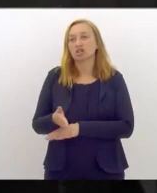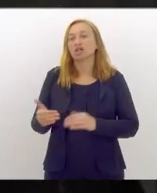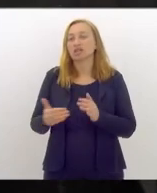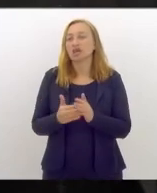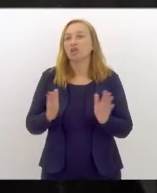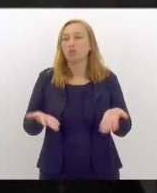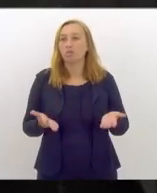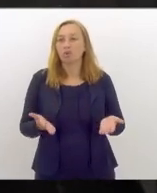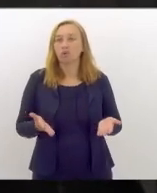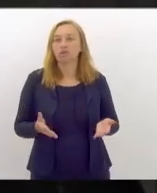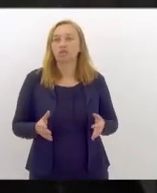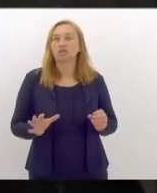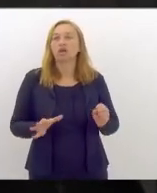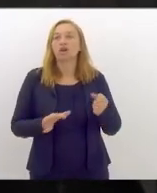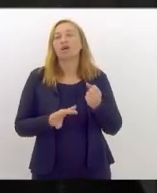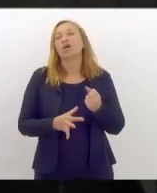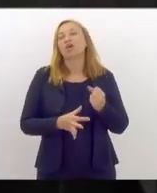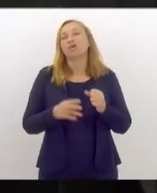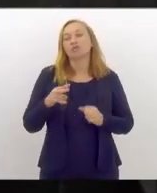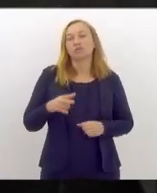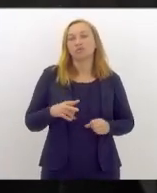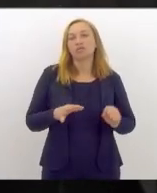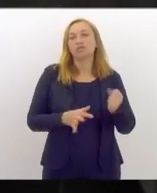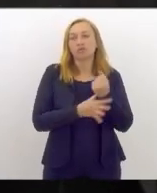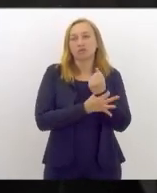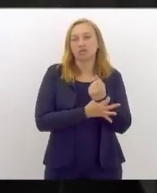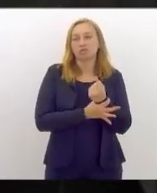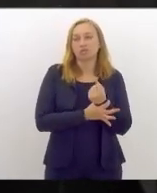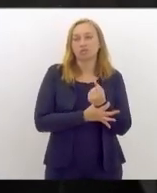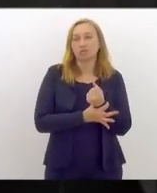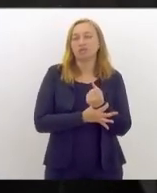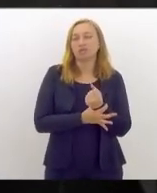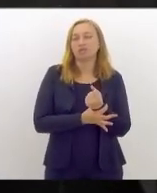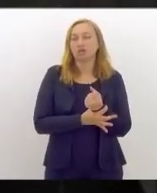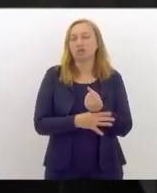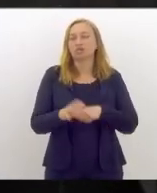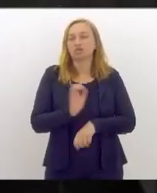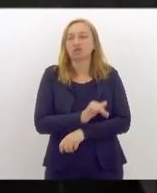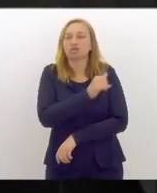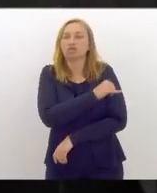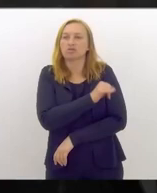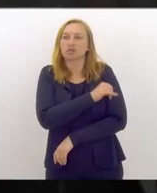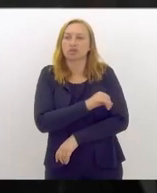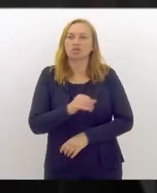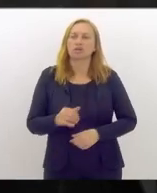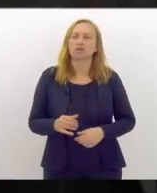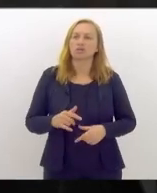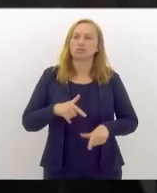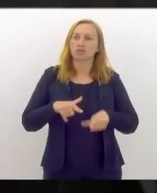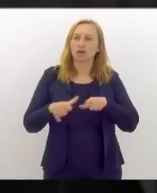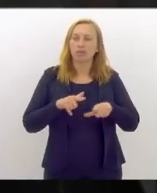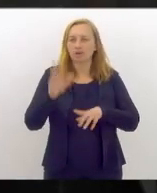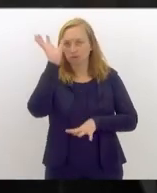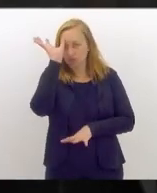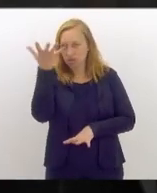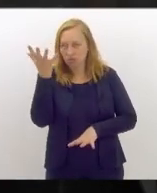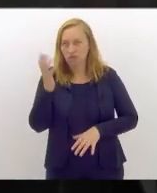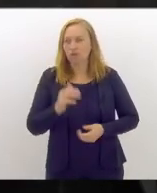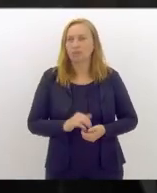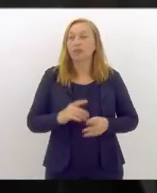umas forças de segurança do Estado do Rio de Janeiro com a mãe Glória missão de resolver